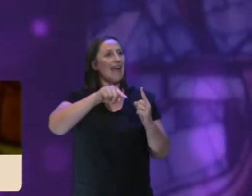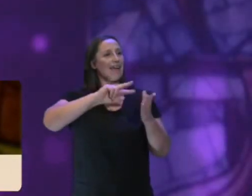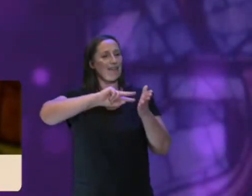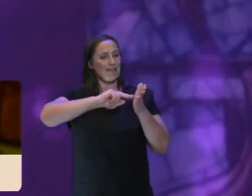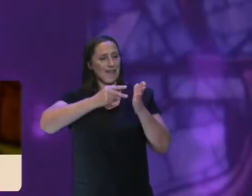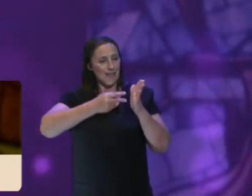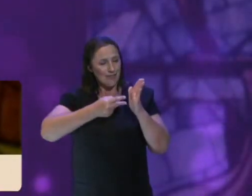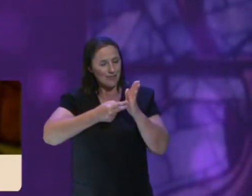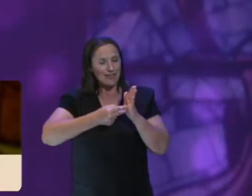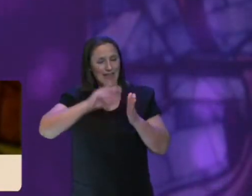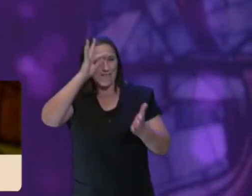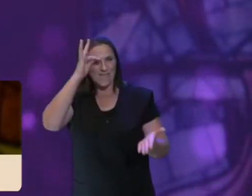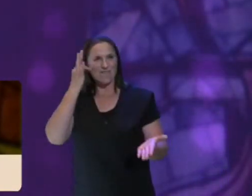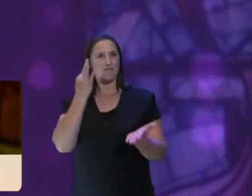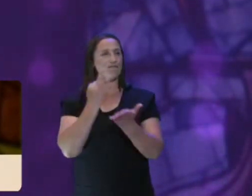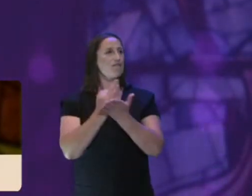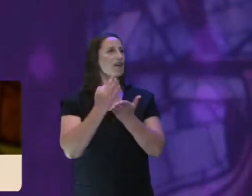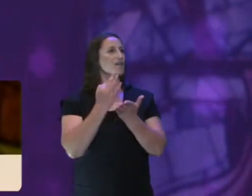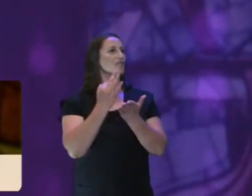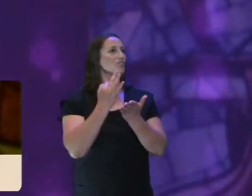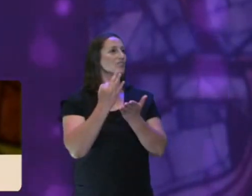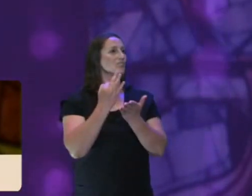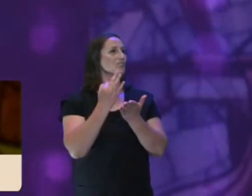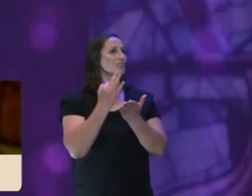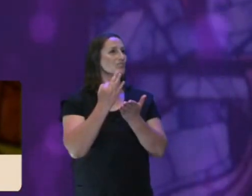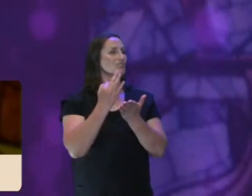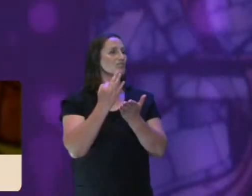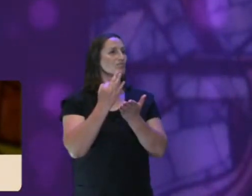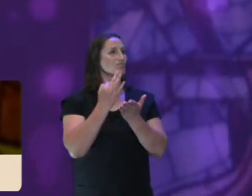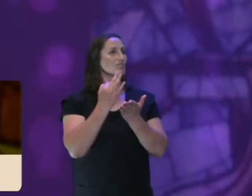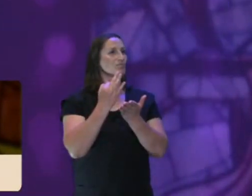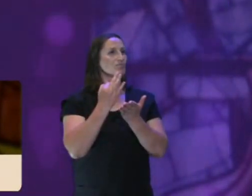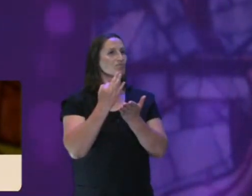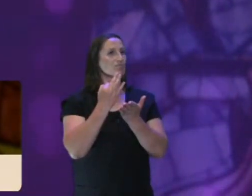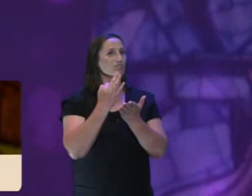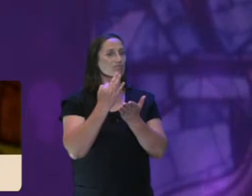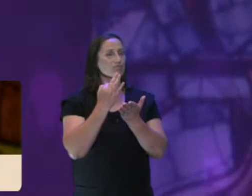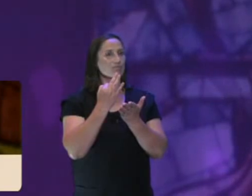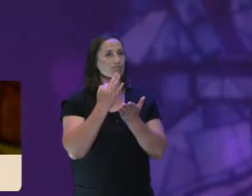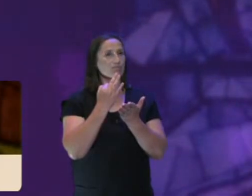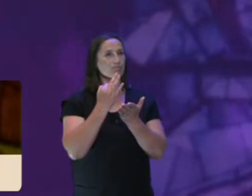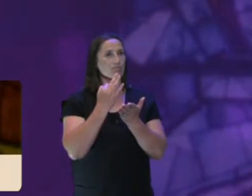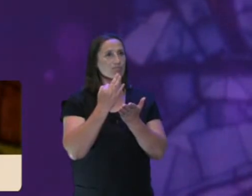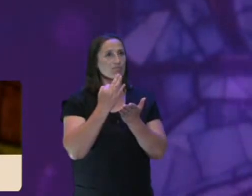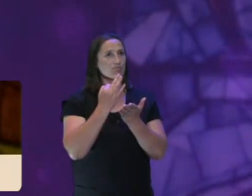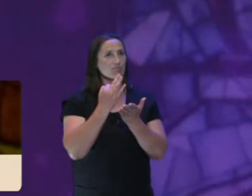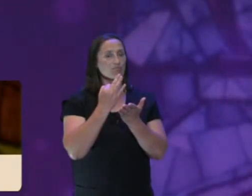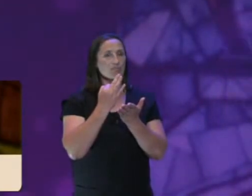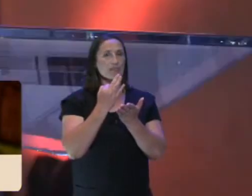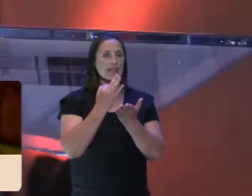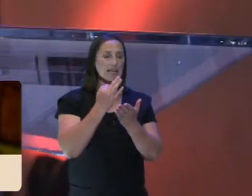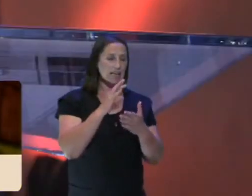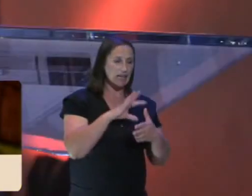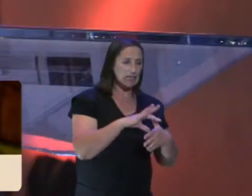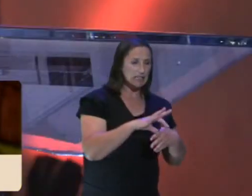de um propósito. Tem gente que pega isso aqui e vai dizer assim, não, isso aqui tem a ver com liderança, então você tem que ter um alvo,